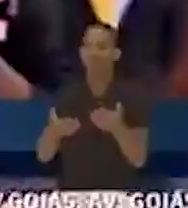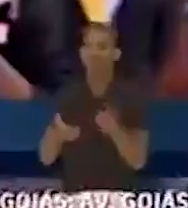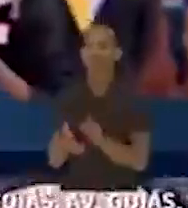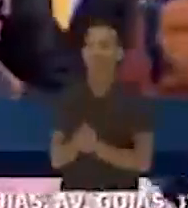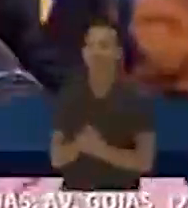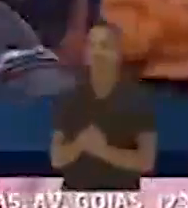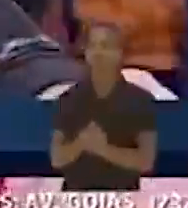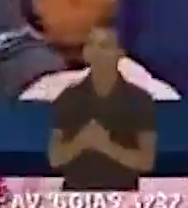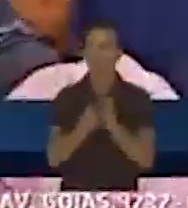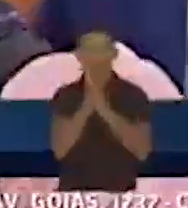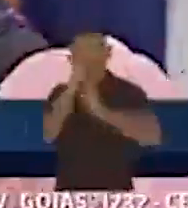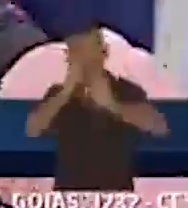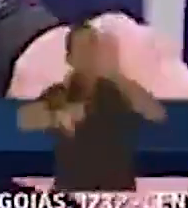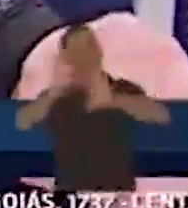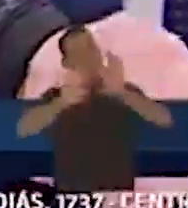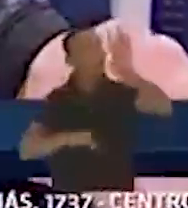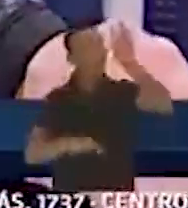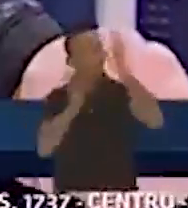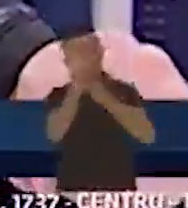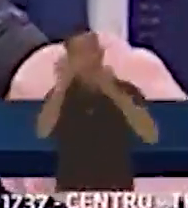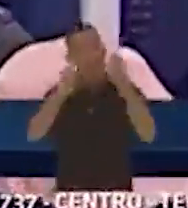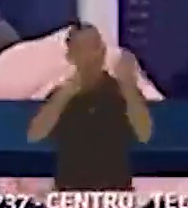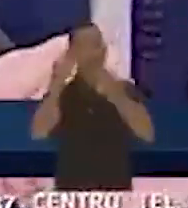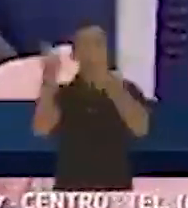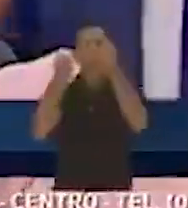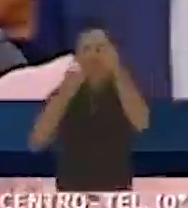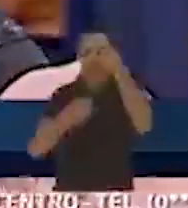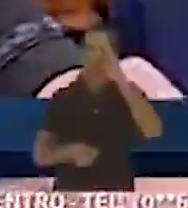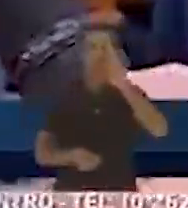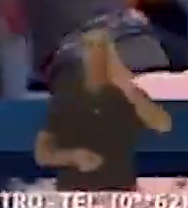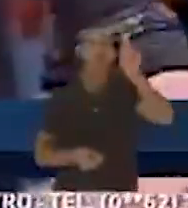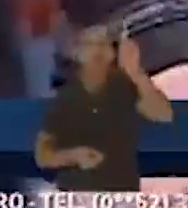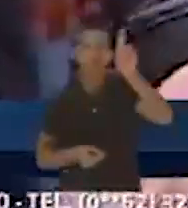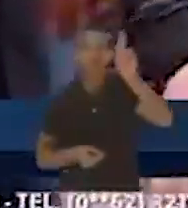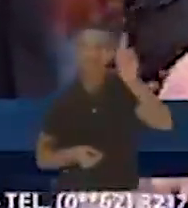Glória a Deus, aleluia, Senhor. É isso.